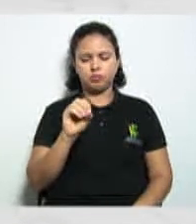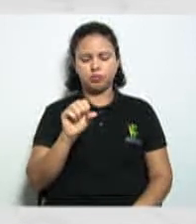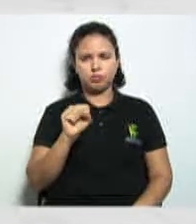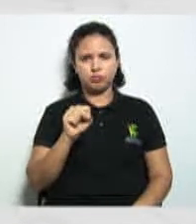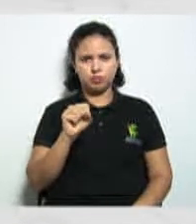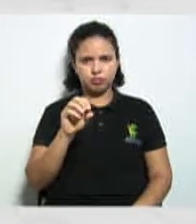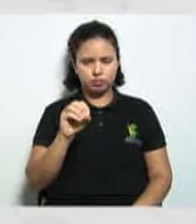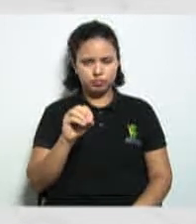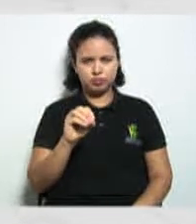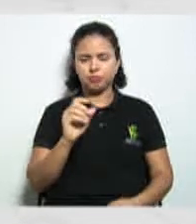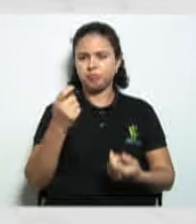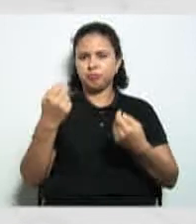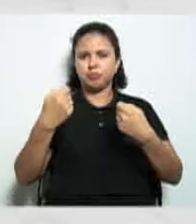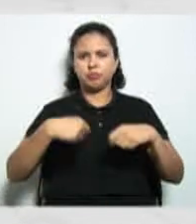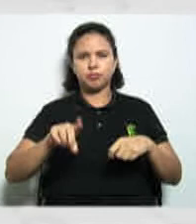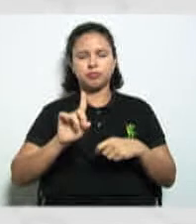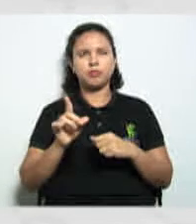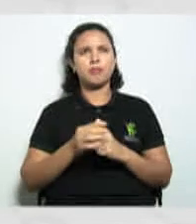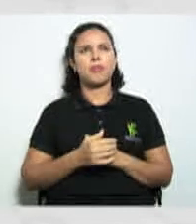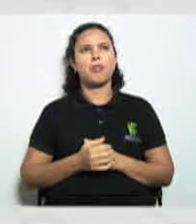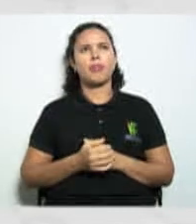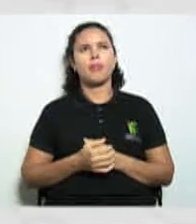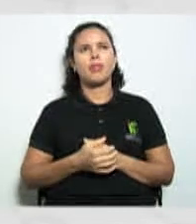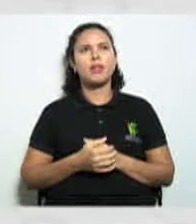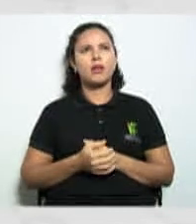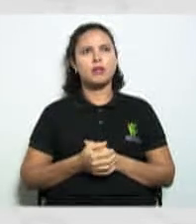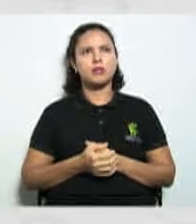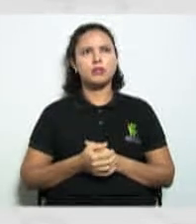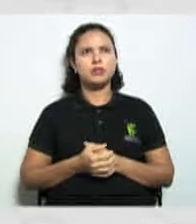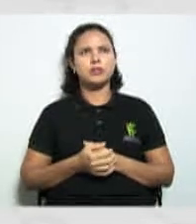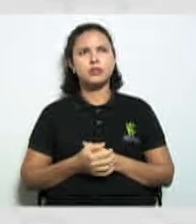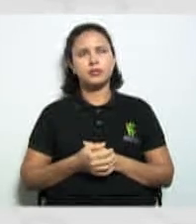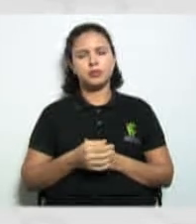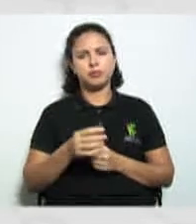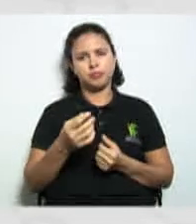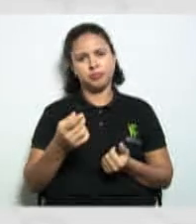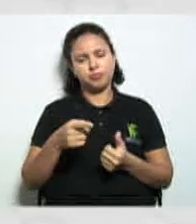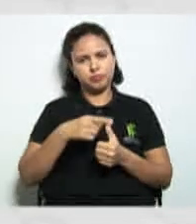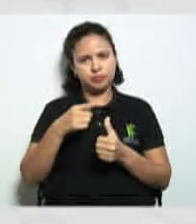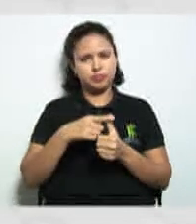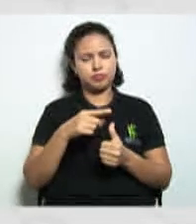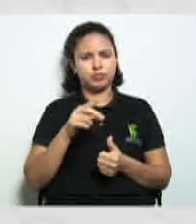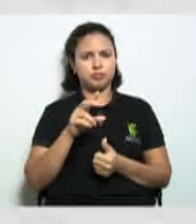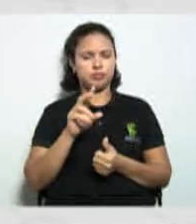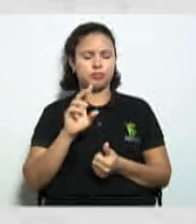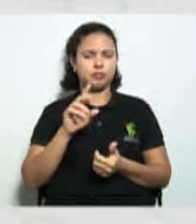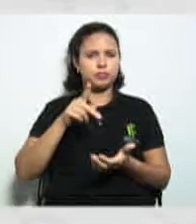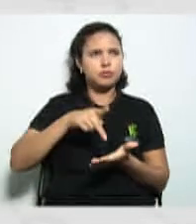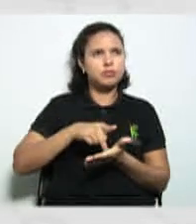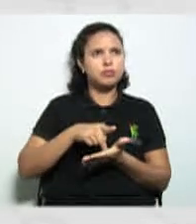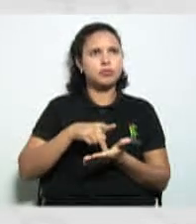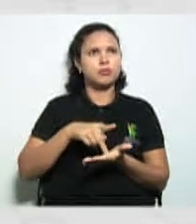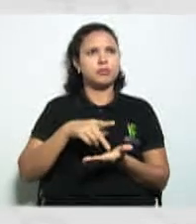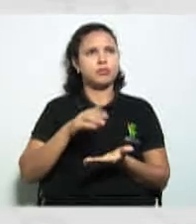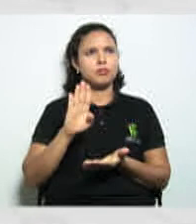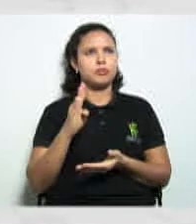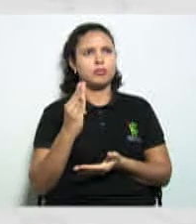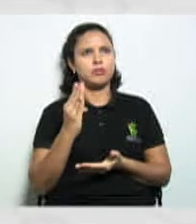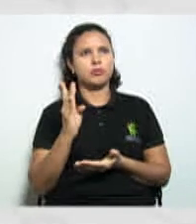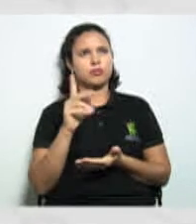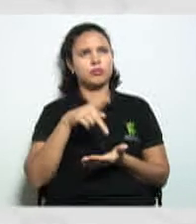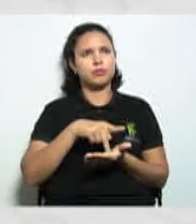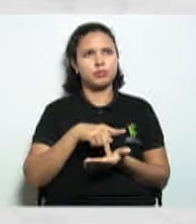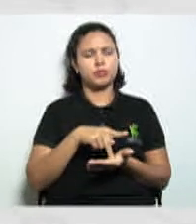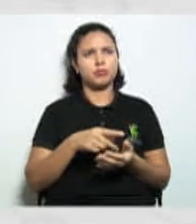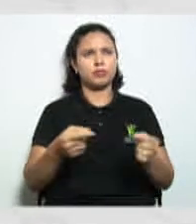facultado. Então, até agora, verdadeiro, falso e verdadeiro. configura plágio, né? Ou